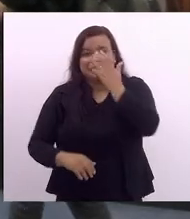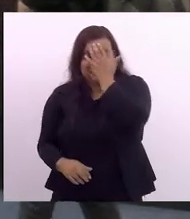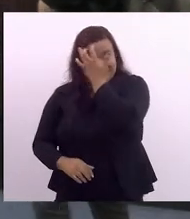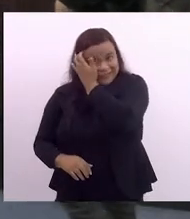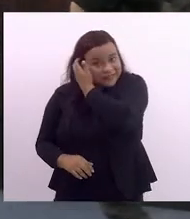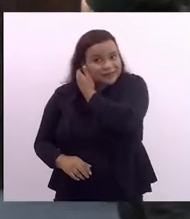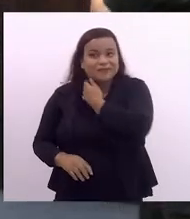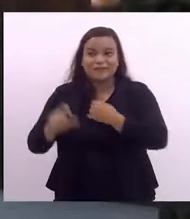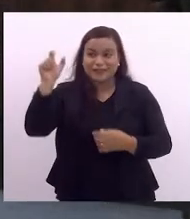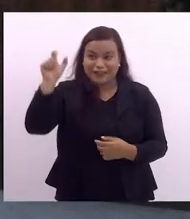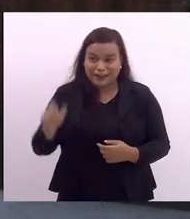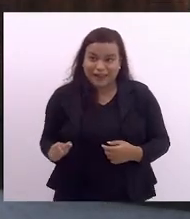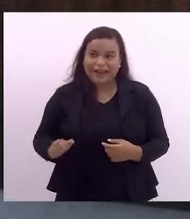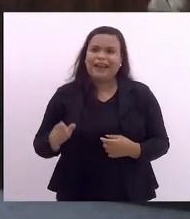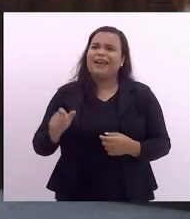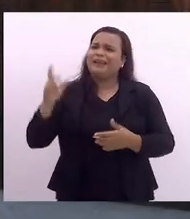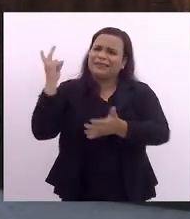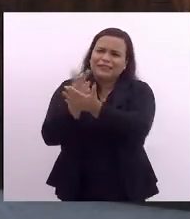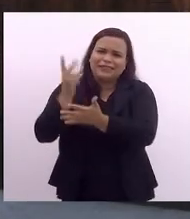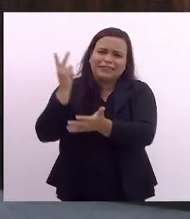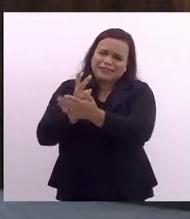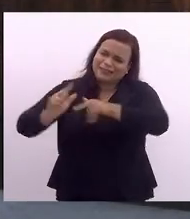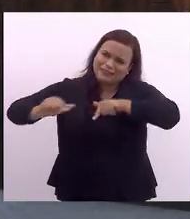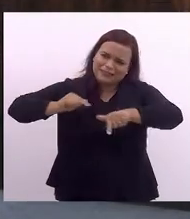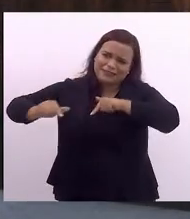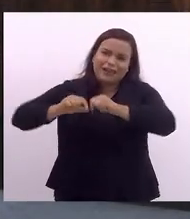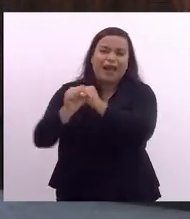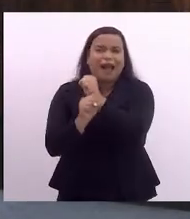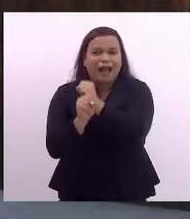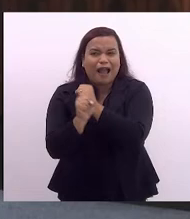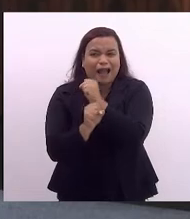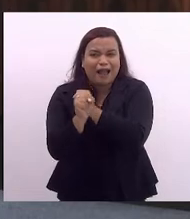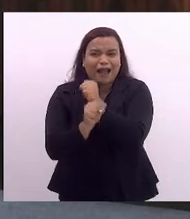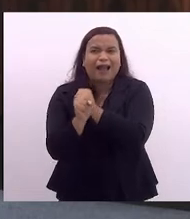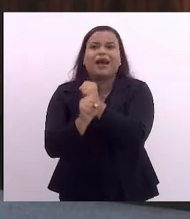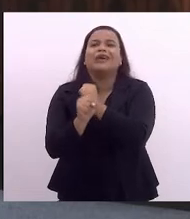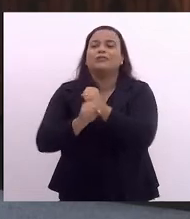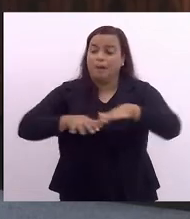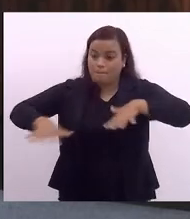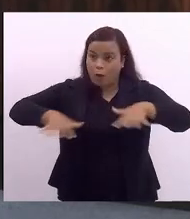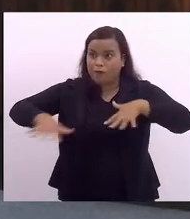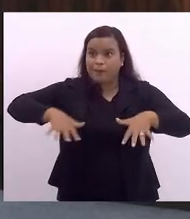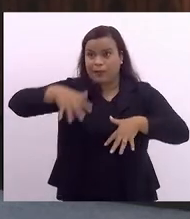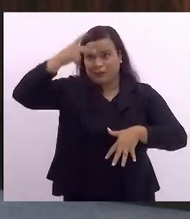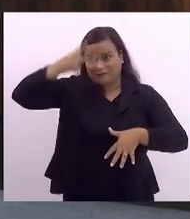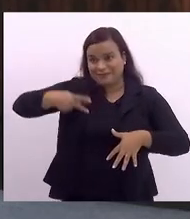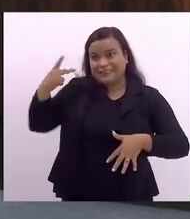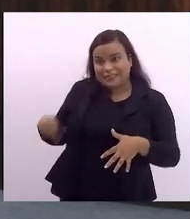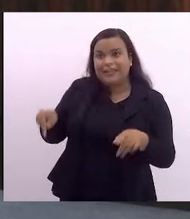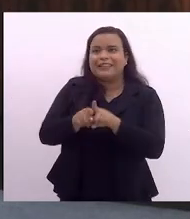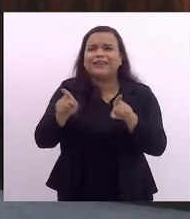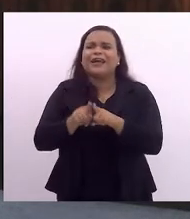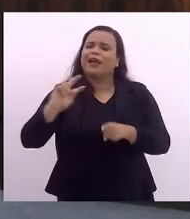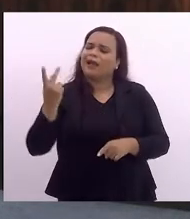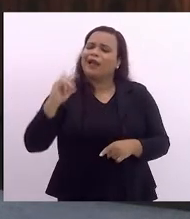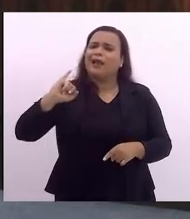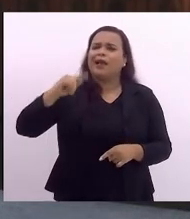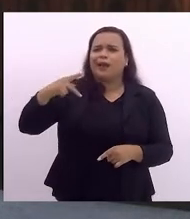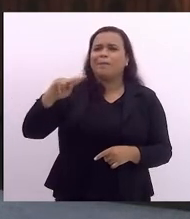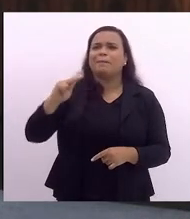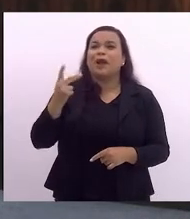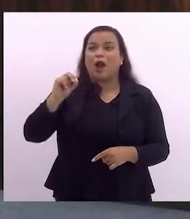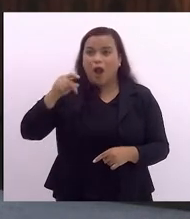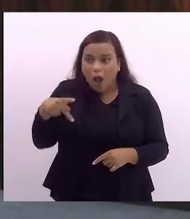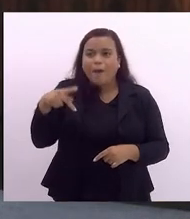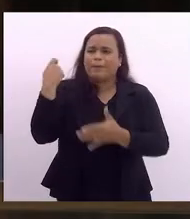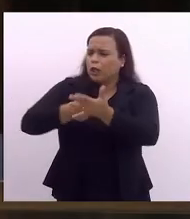Um mano que está aí na correria há muitos anos, não só por ele, mas pelo movimento hip-hop, lutando todos os dias,